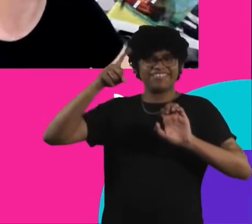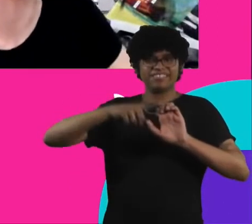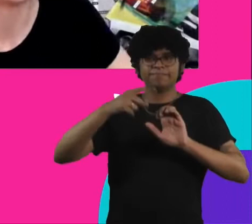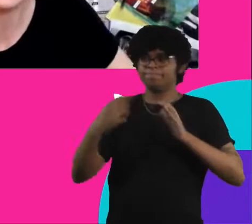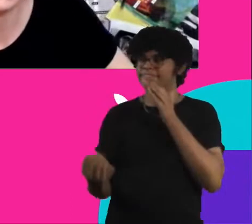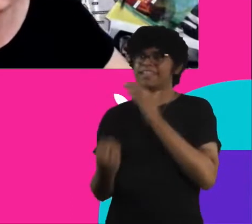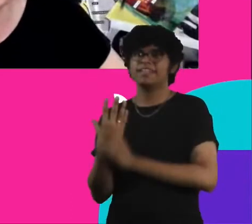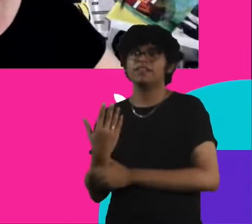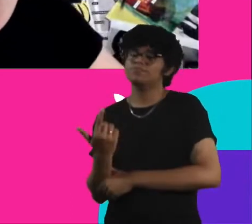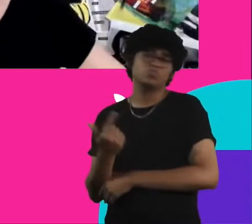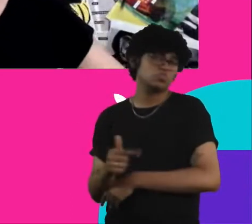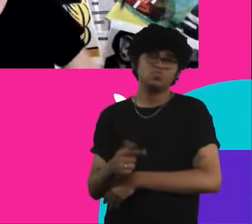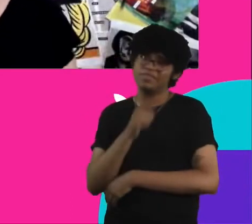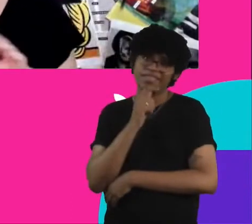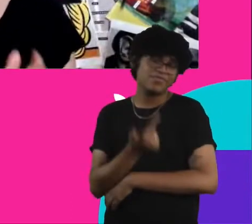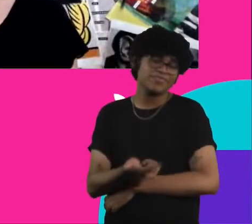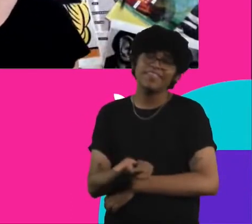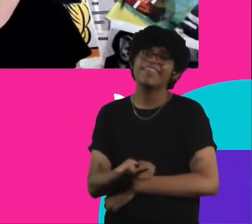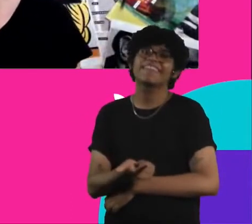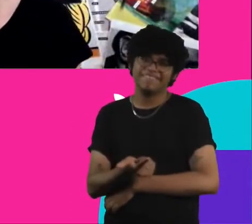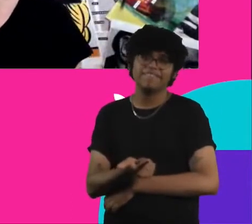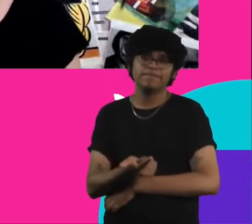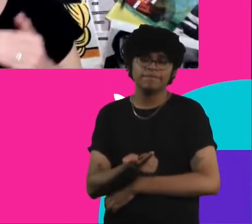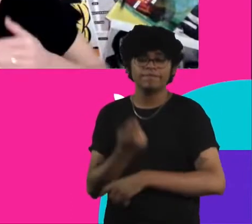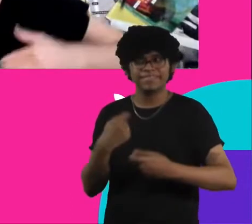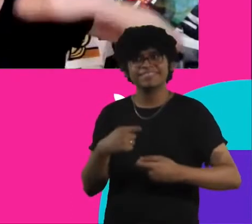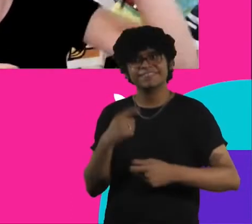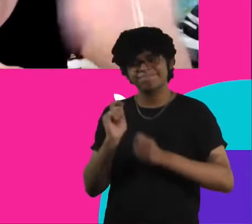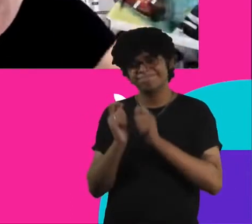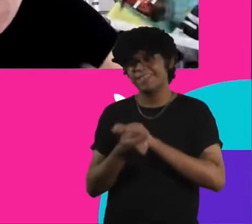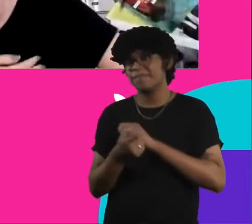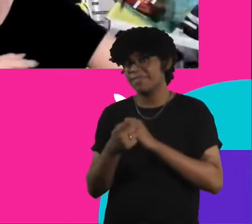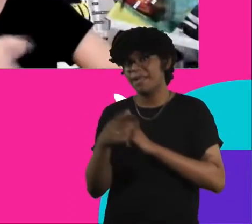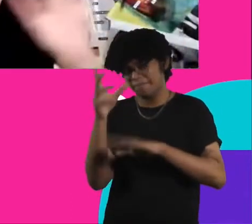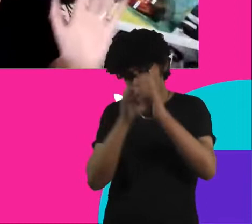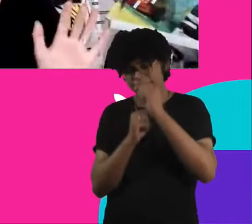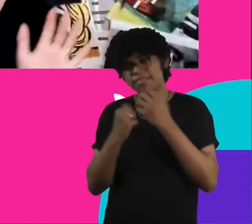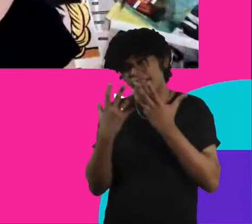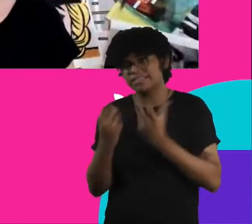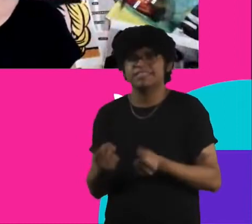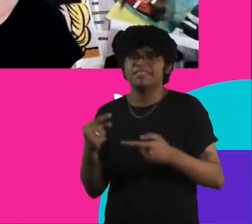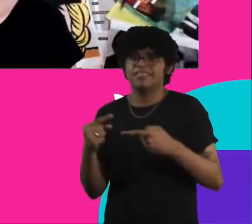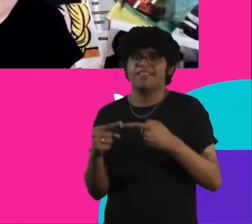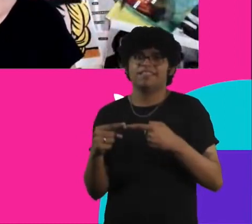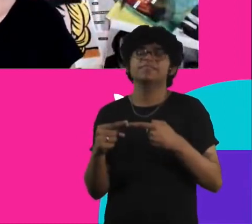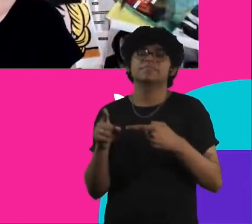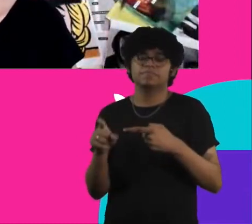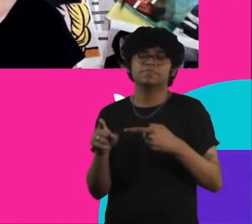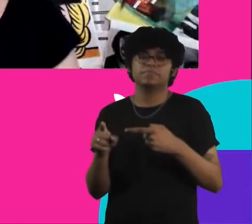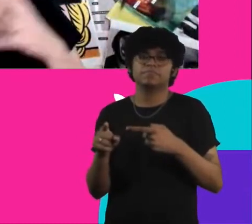criar algo que não existe. Então, a gente tem que aprender a lidar com isso, porque senão a gente não consegue avançar. Então, como